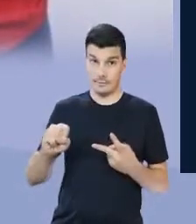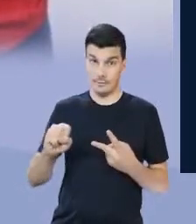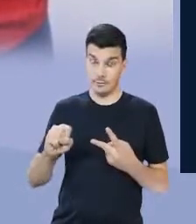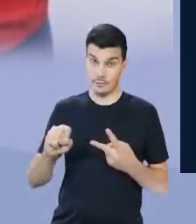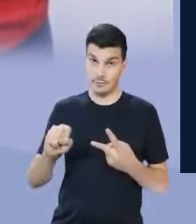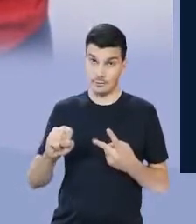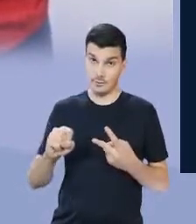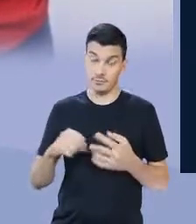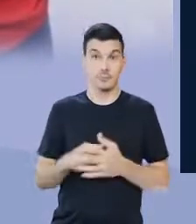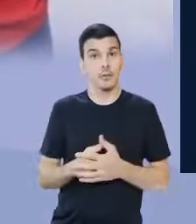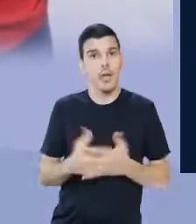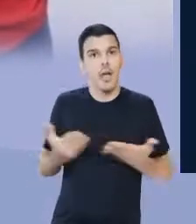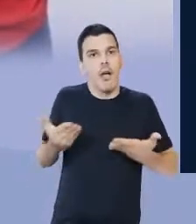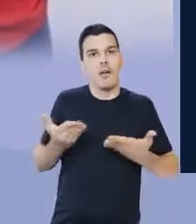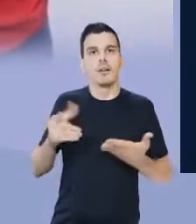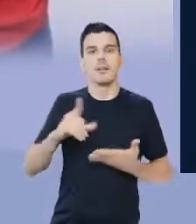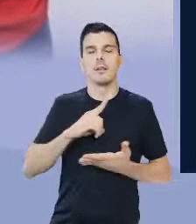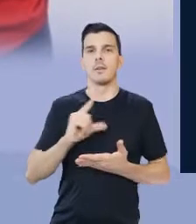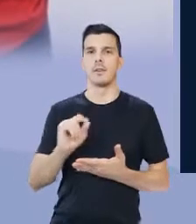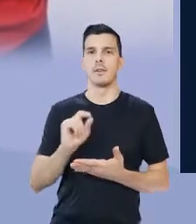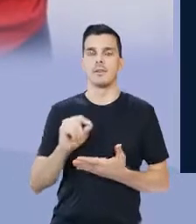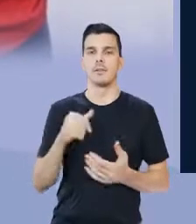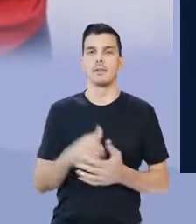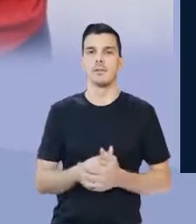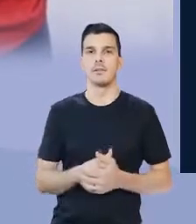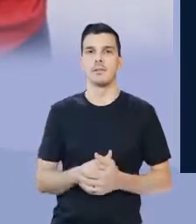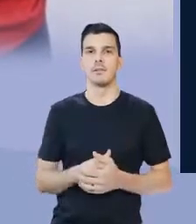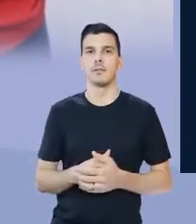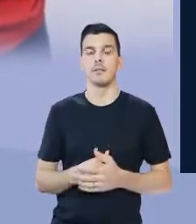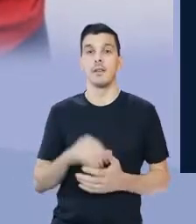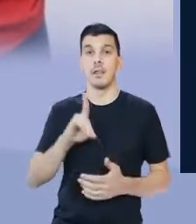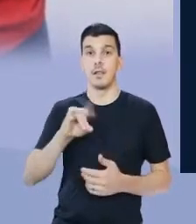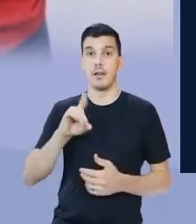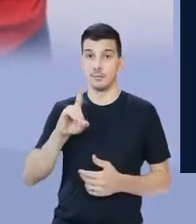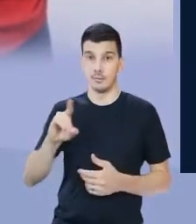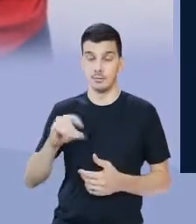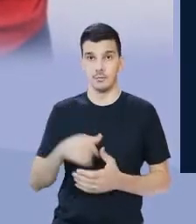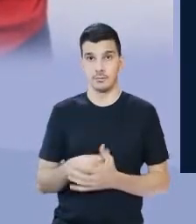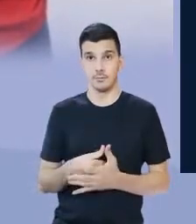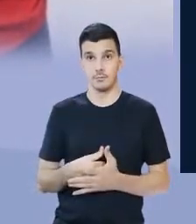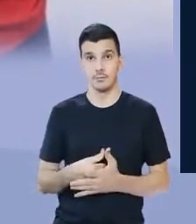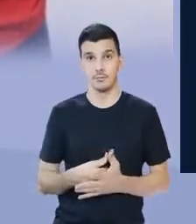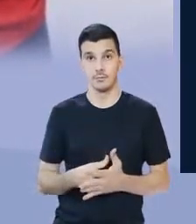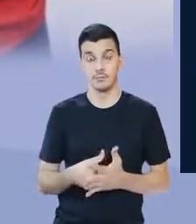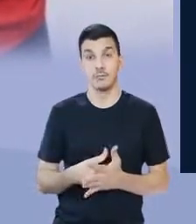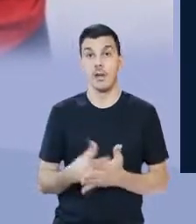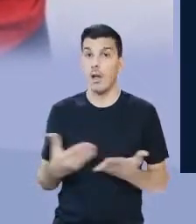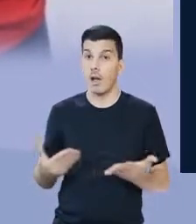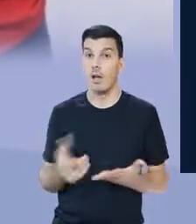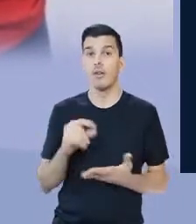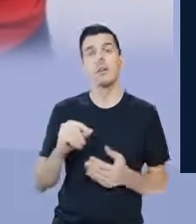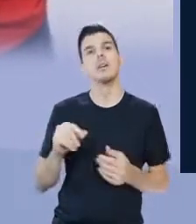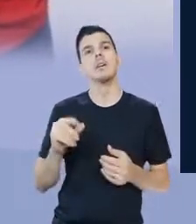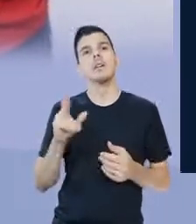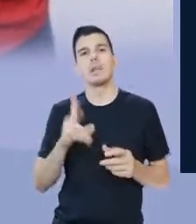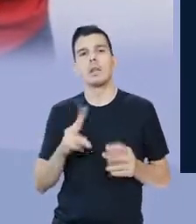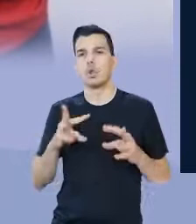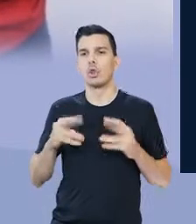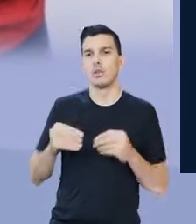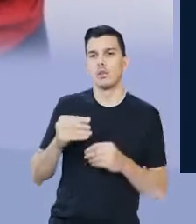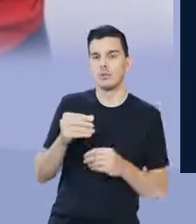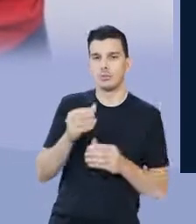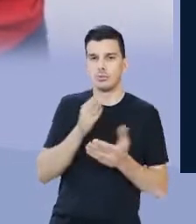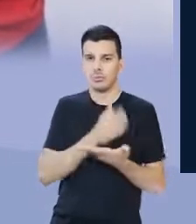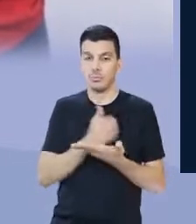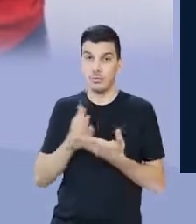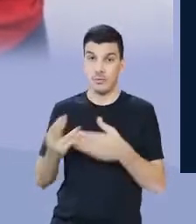com don't e doesn't, aqui no passado simples a gente vai ter o did. No caso, o bom do did é que ele serve para todas as pessoas